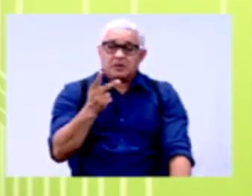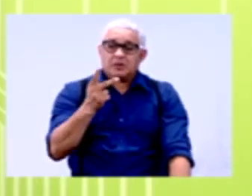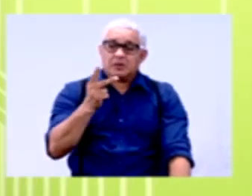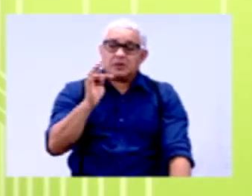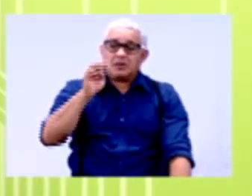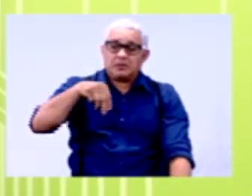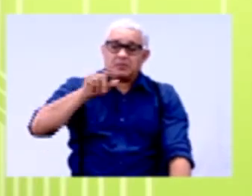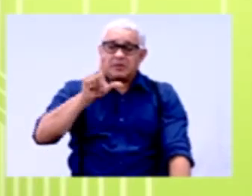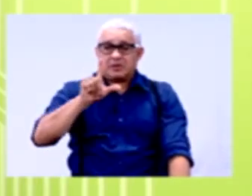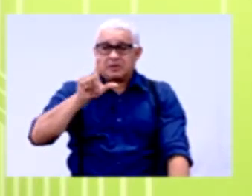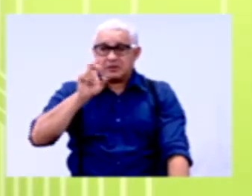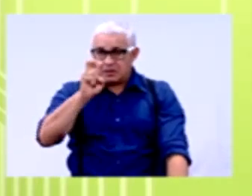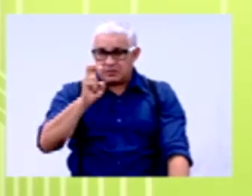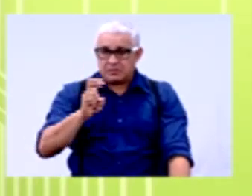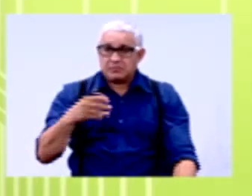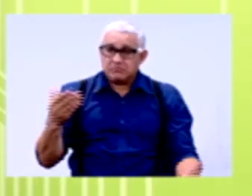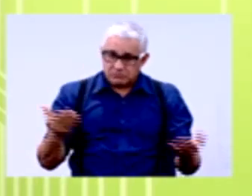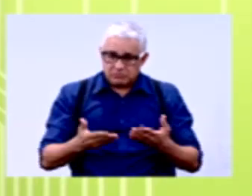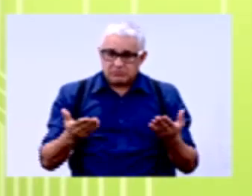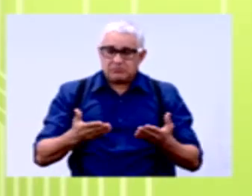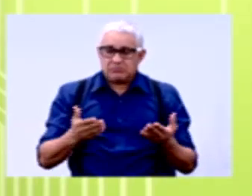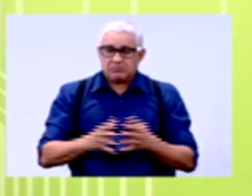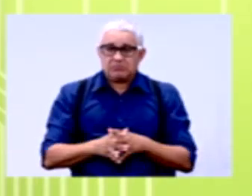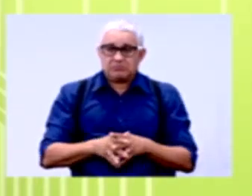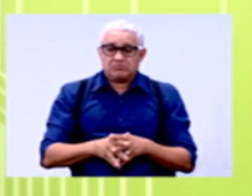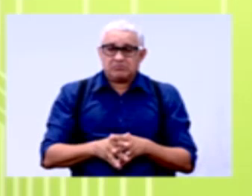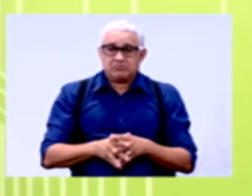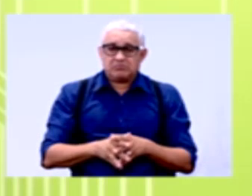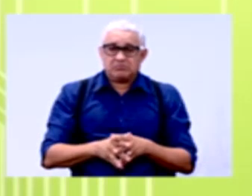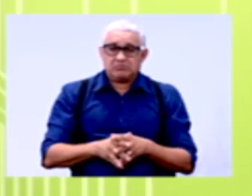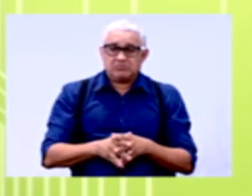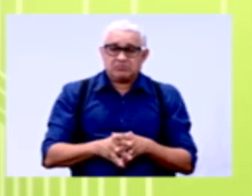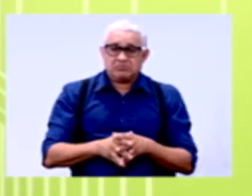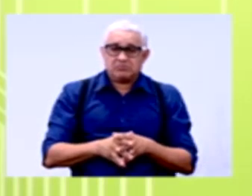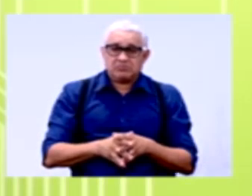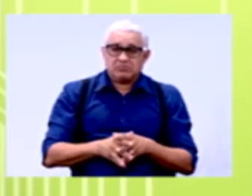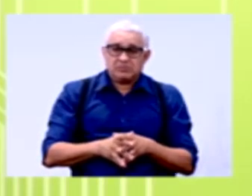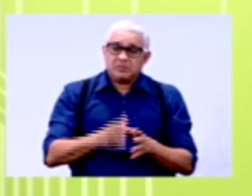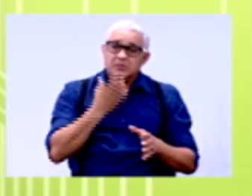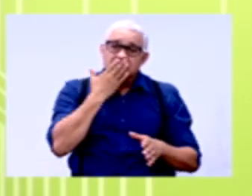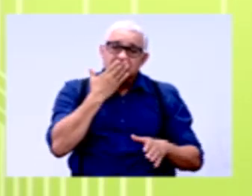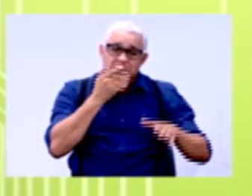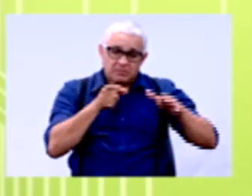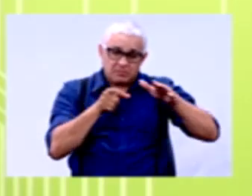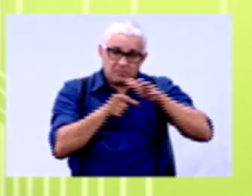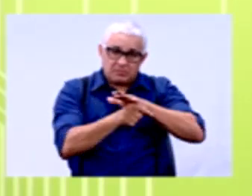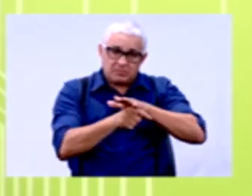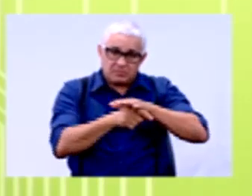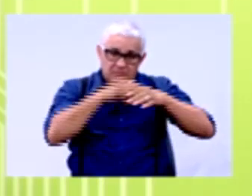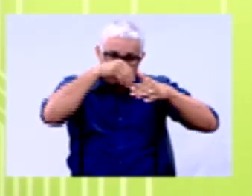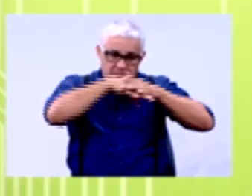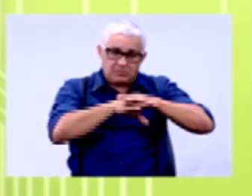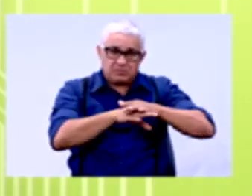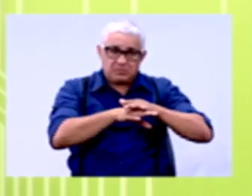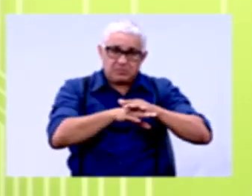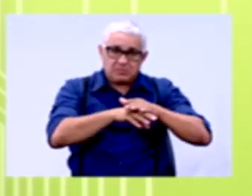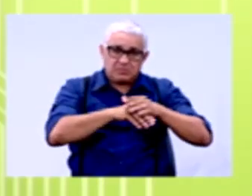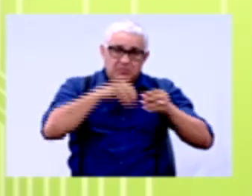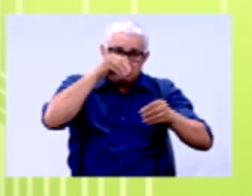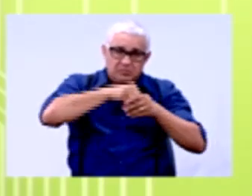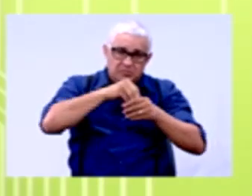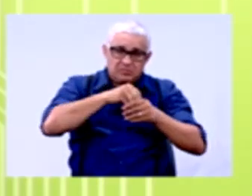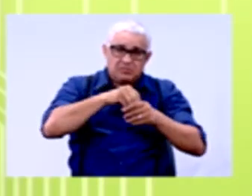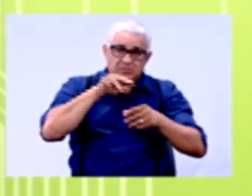HTML5, né? Então, hoje nós vamos falar sobre formatos de armazenamento das aplicações dentro do